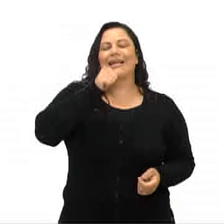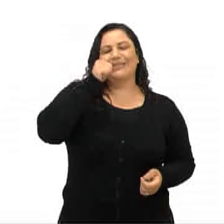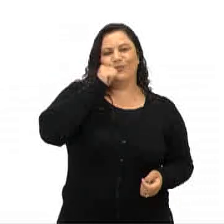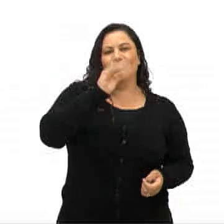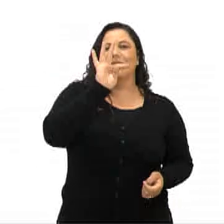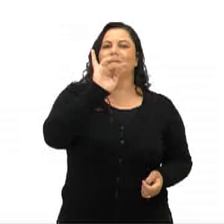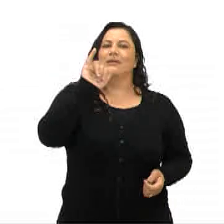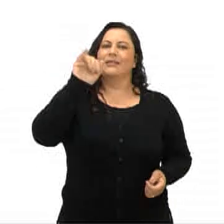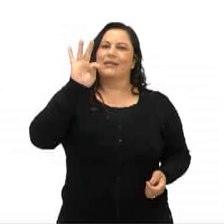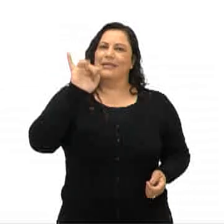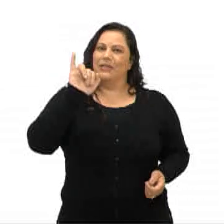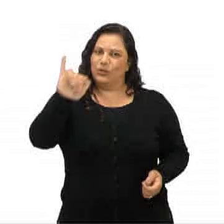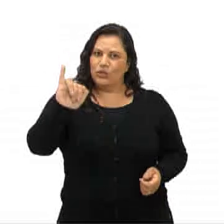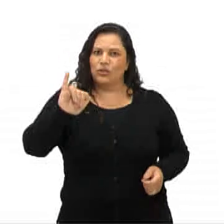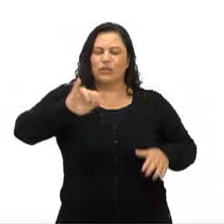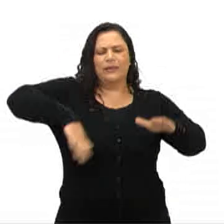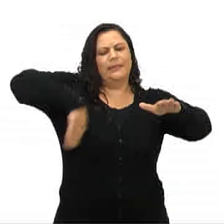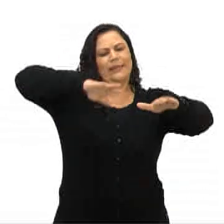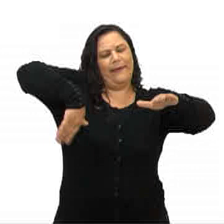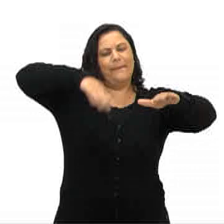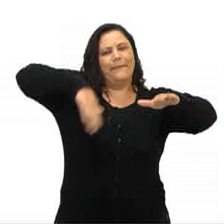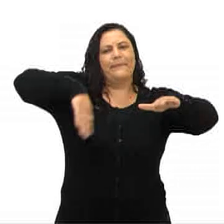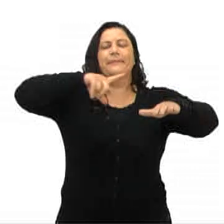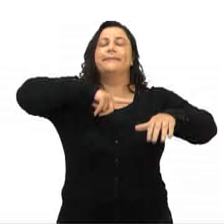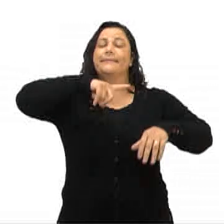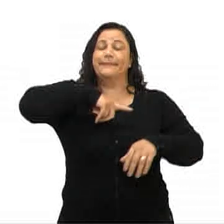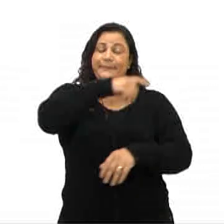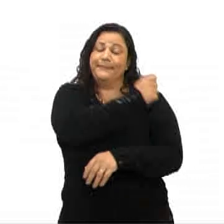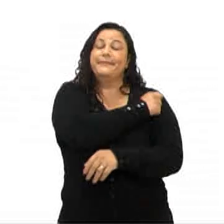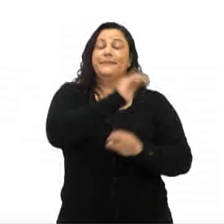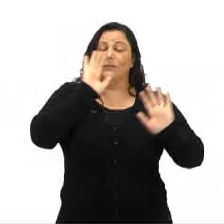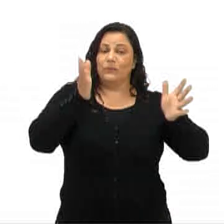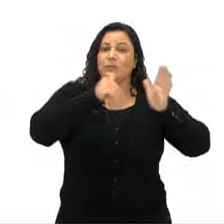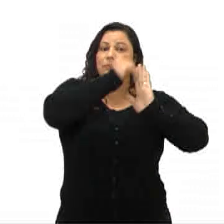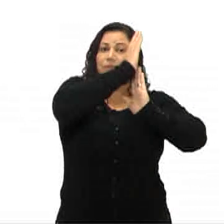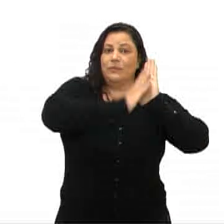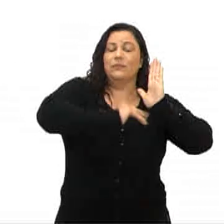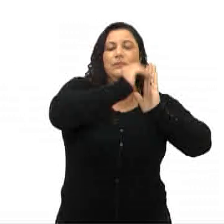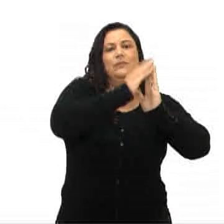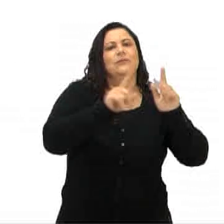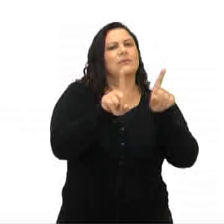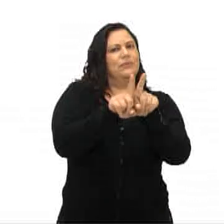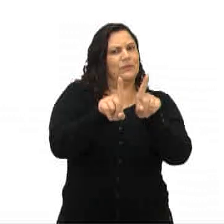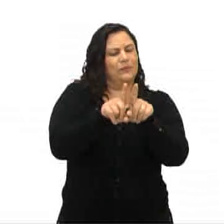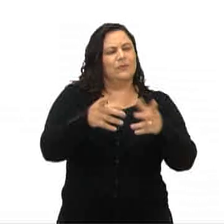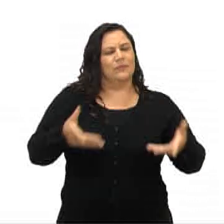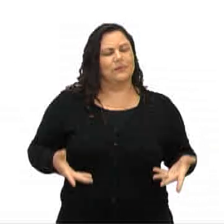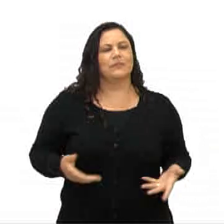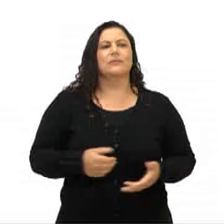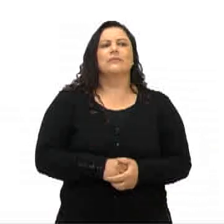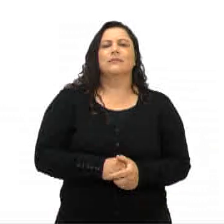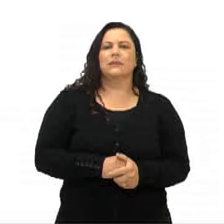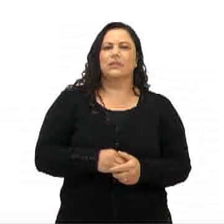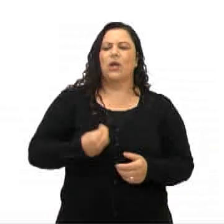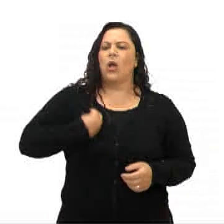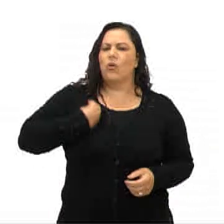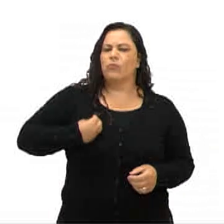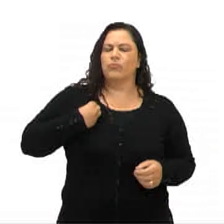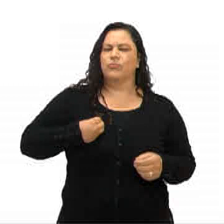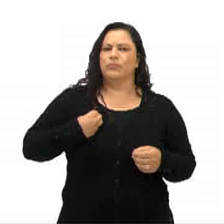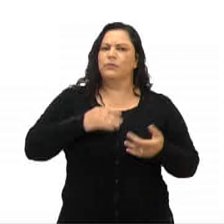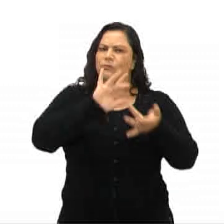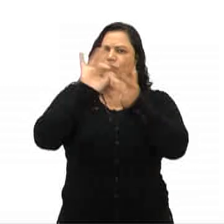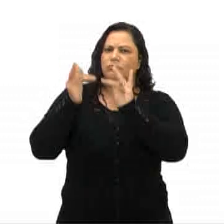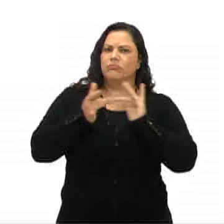do Tahiti na praia, que também tem aluno que já pintou essa obra. Tá? É uma obra de 69 por 91, convívio com os nativos permitiu